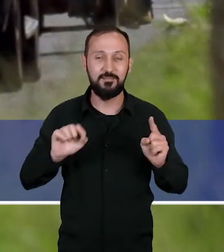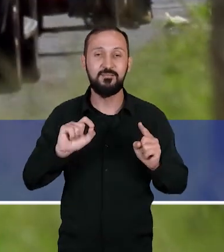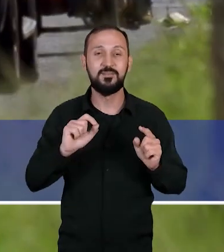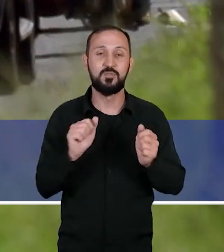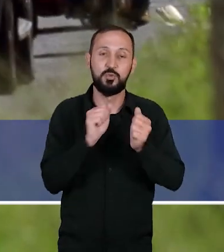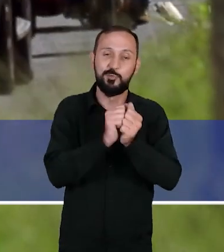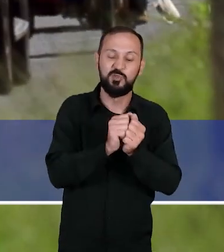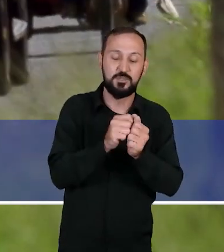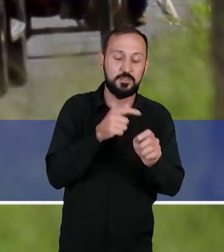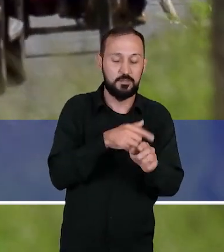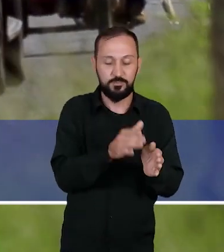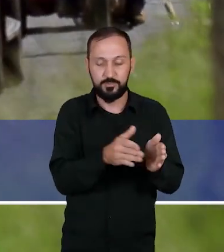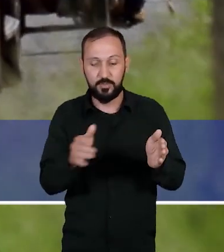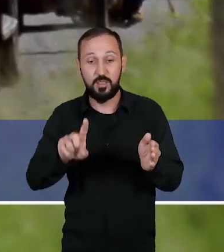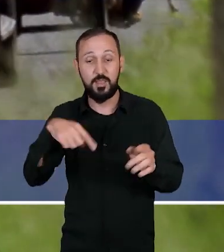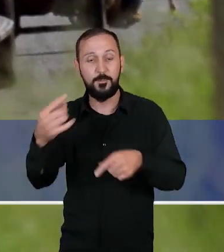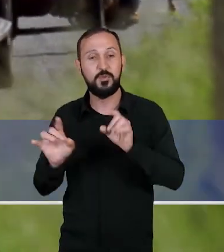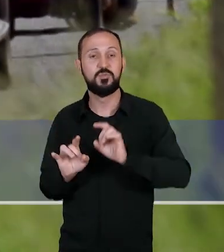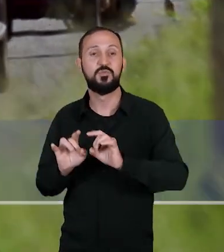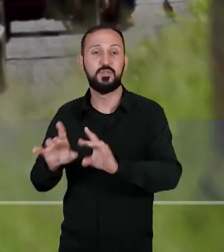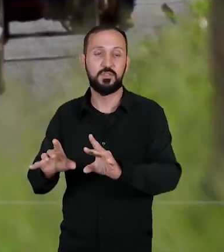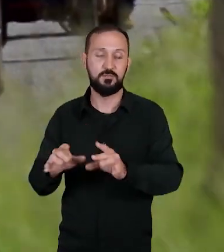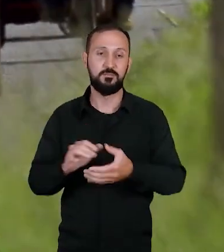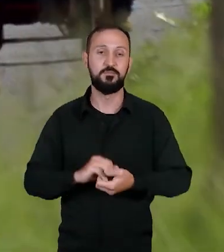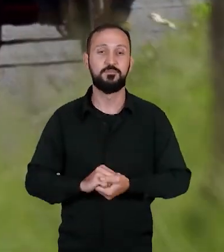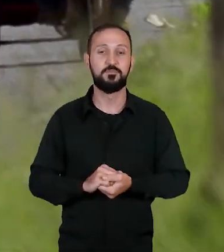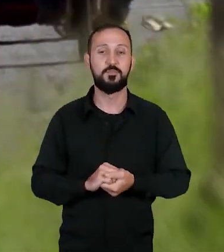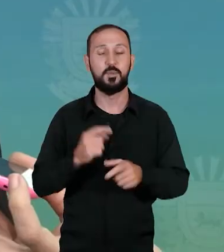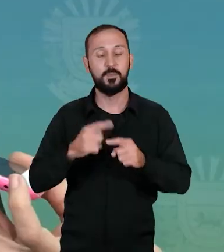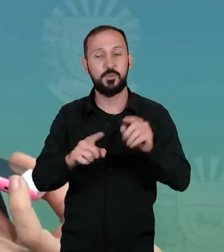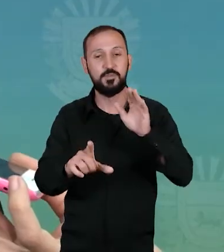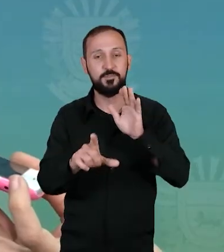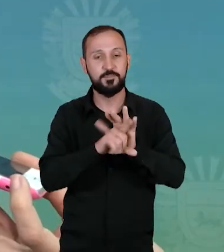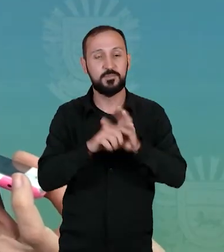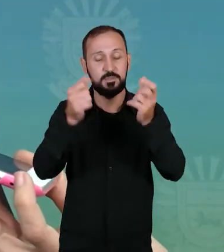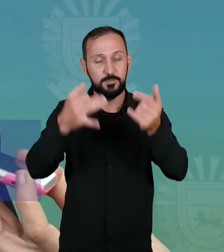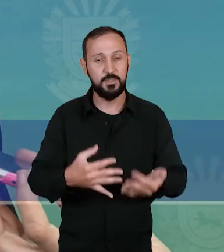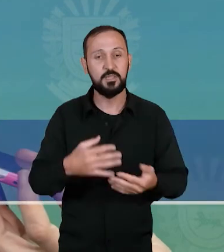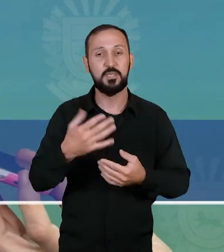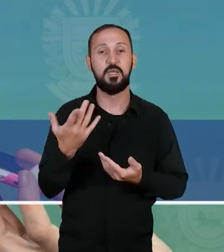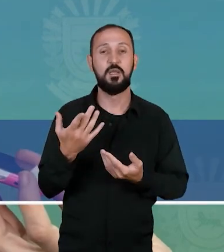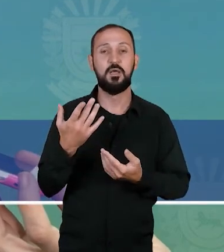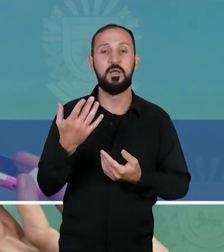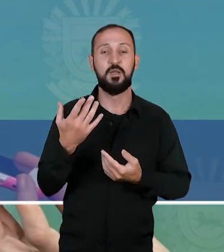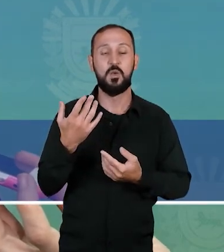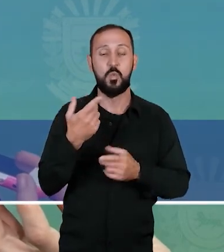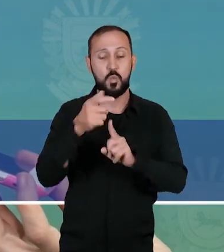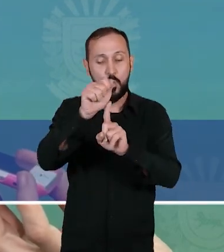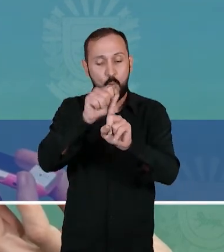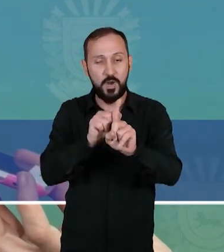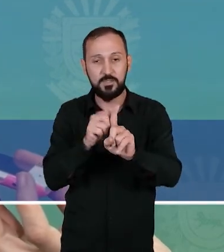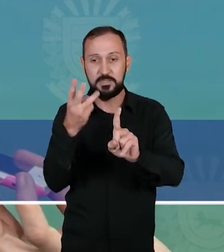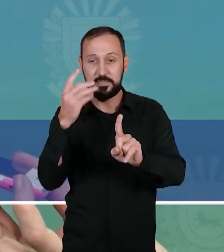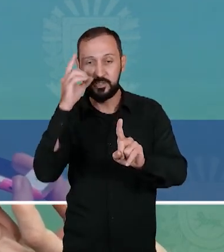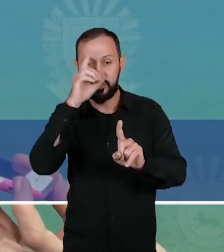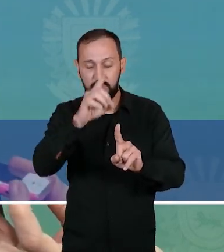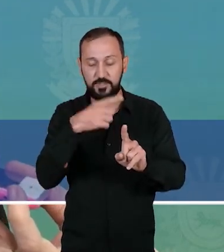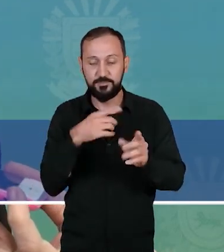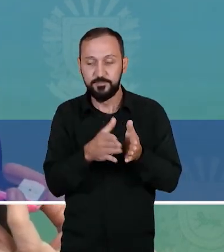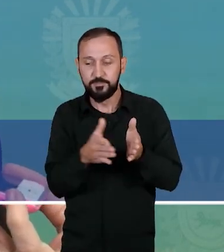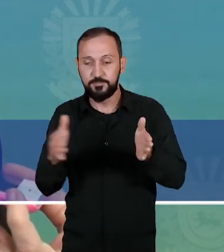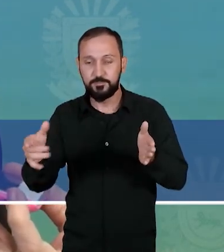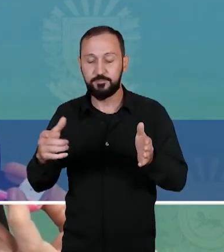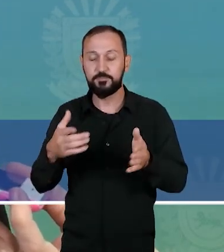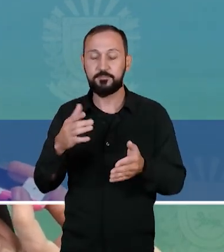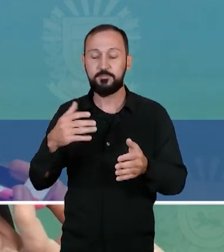imposto incidente sobre o período posterior à venda do bem. Hoje a lei fala isso, 30 dias, você tem 30 dias após